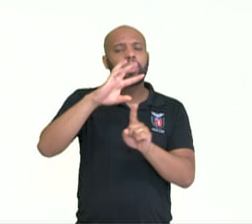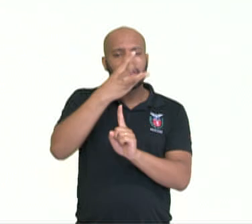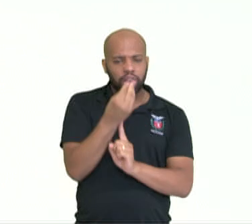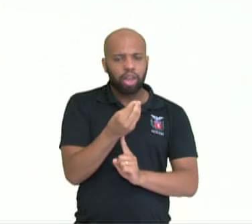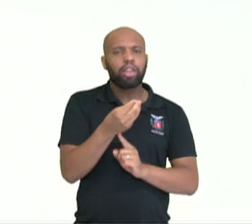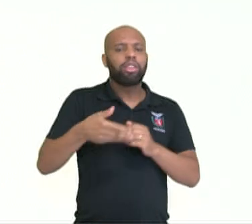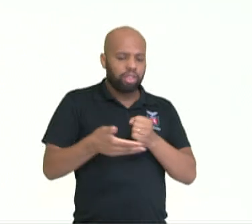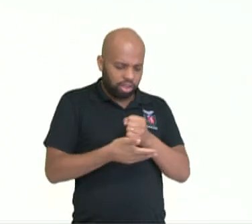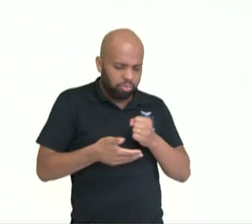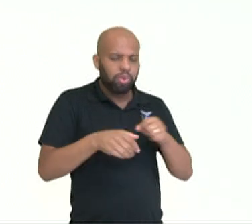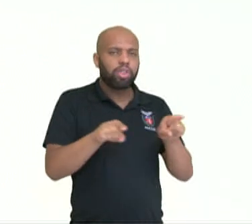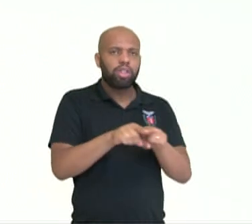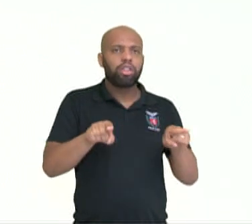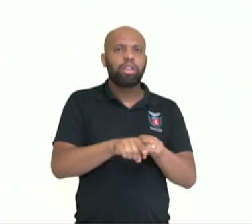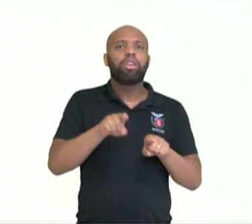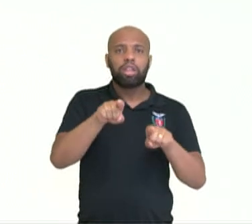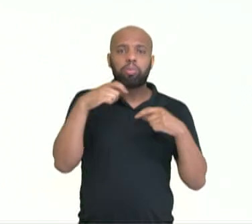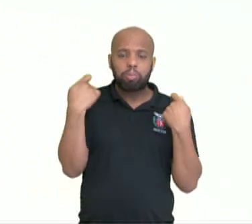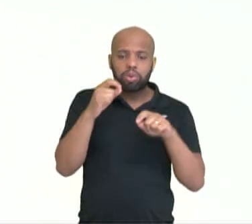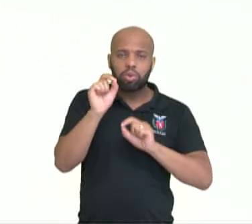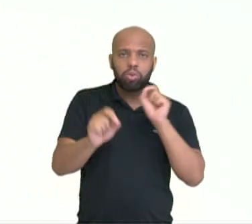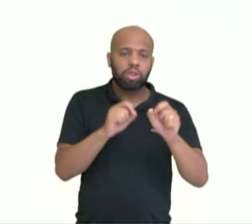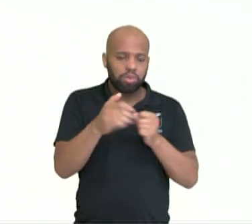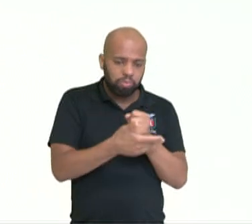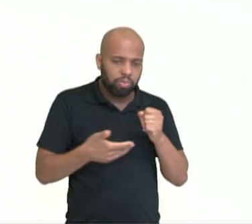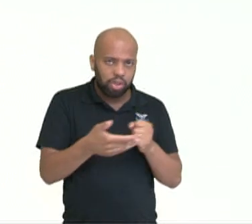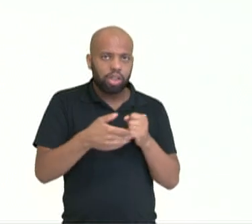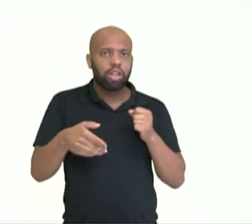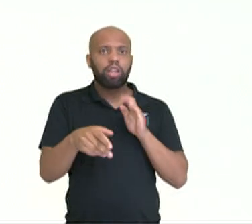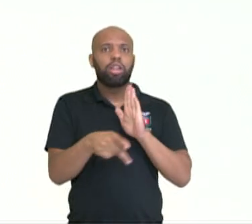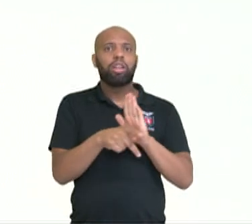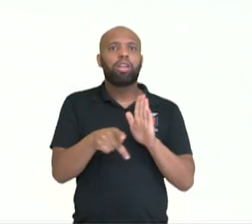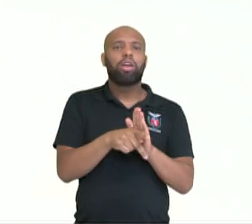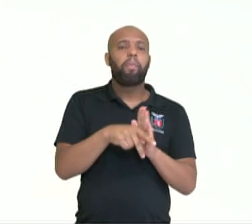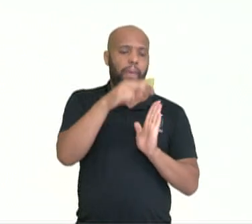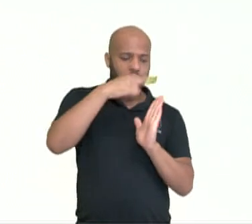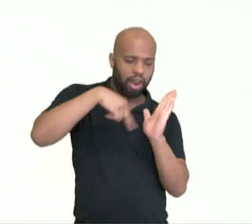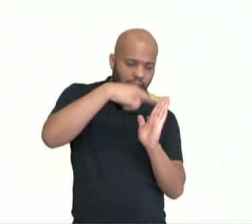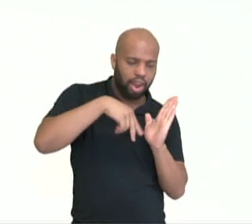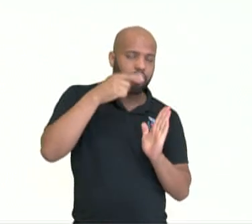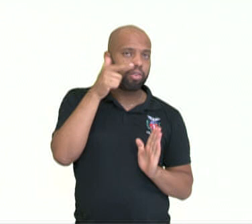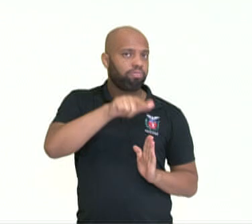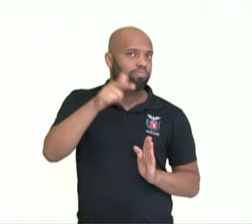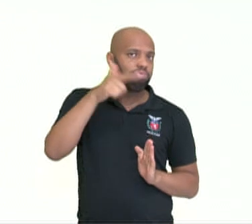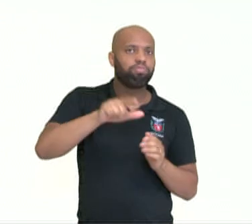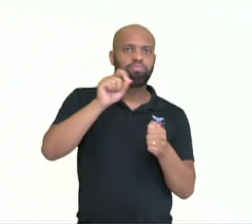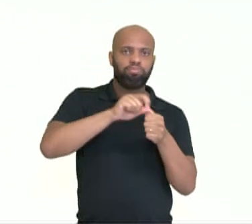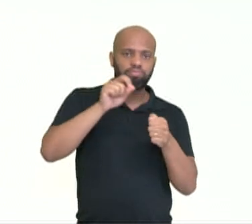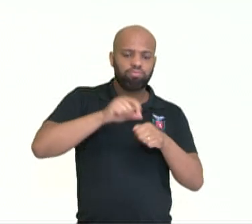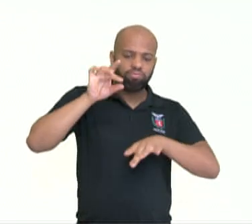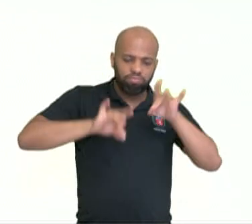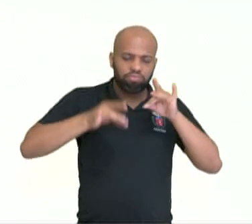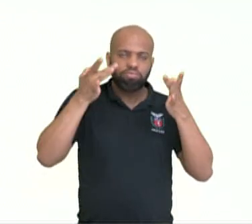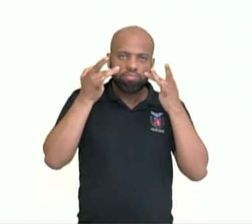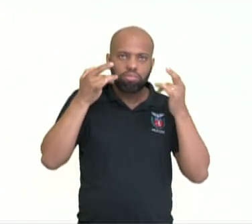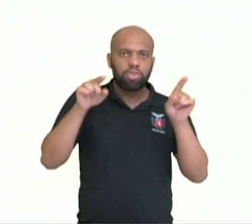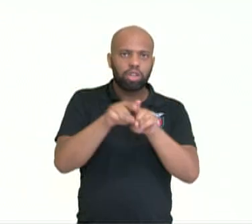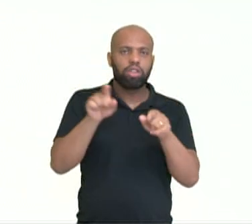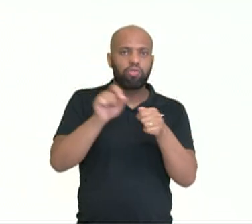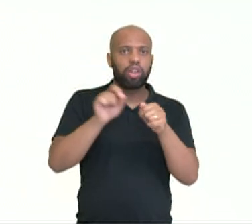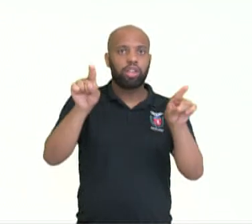das artes. Você precisa se fundamentar, né, através da leitura para você compor uma peça de teatro, para você compor